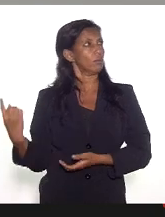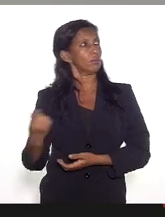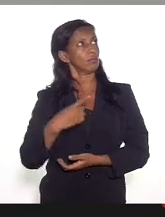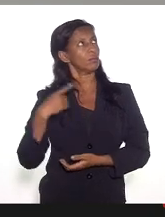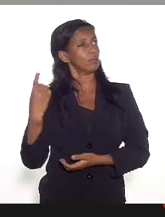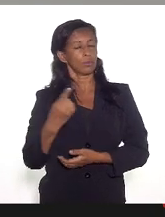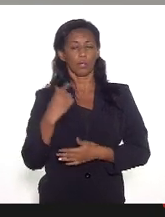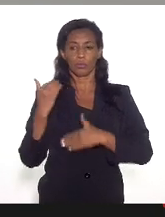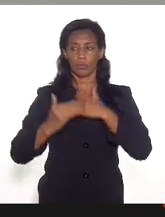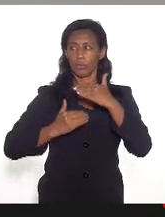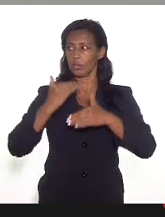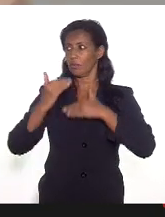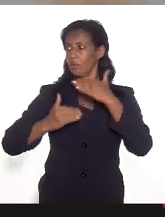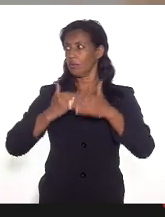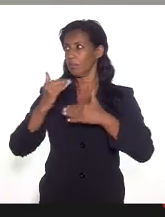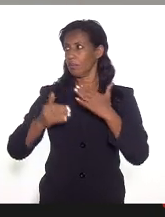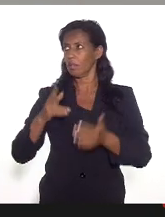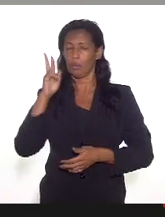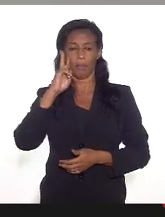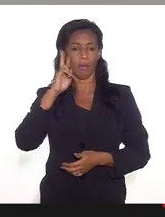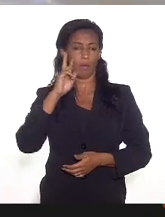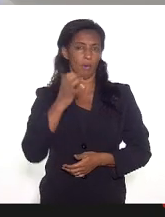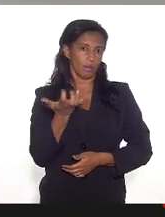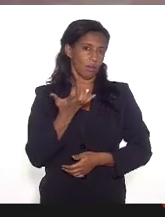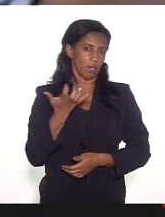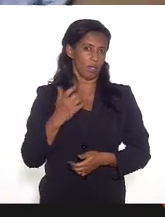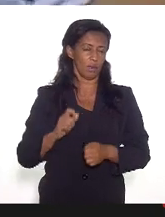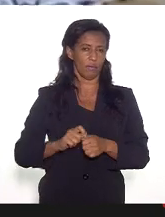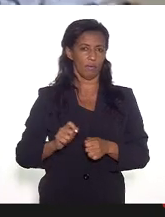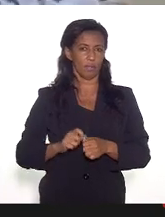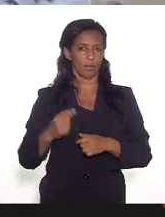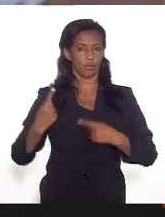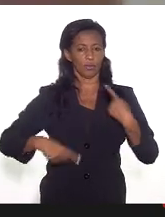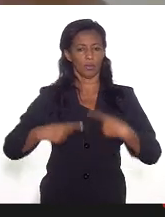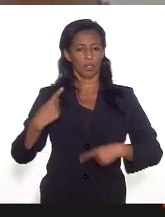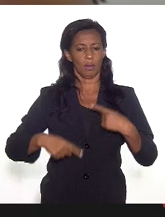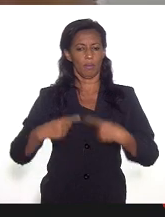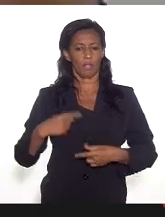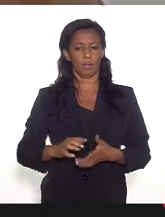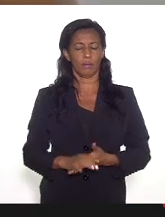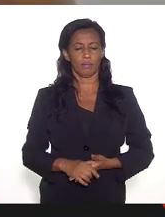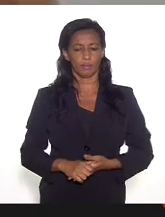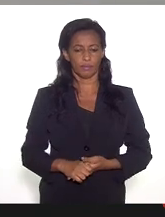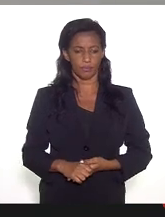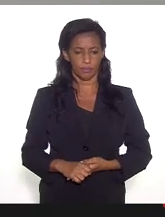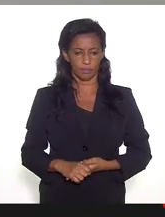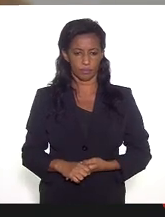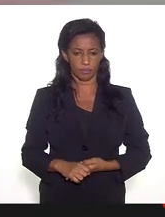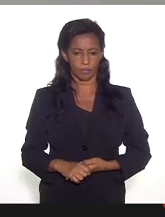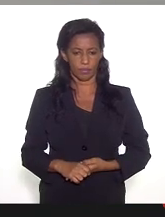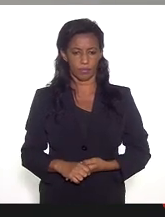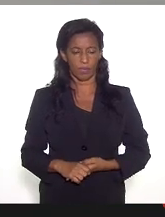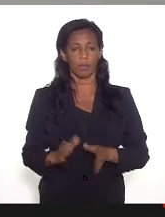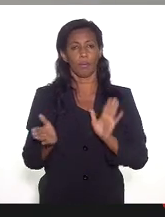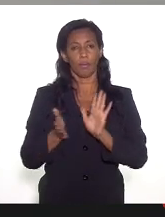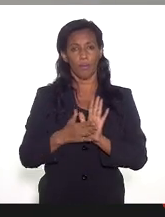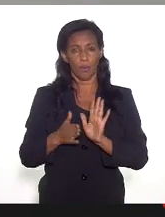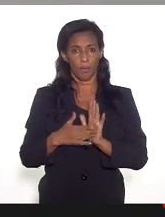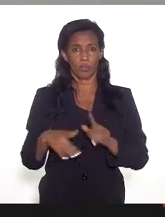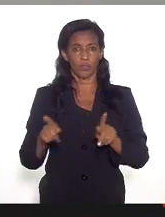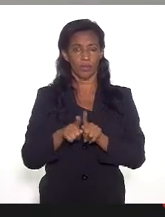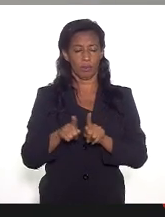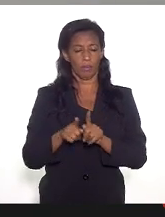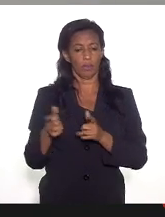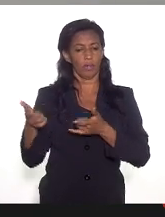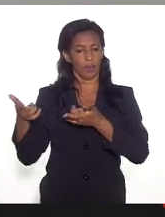do nosso desenvolvimento. Então, isso aí é uma lembrança que eu queria fazer, porque nós estamos debatendo aqui o cluster tecnológico. E uma proposta que eu queria